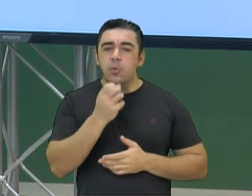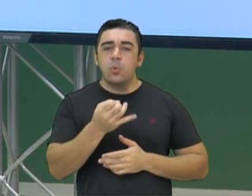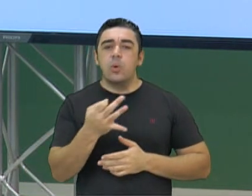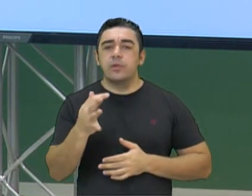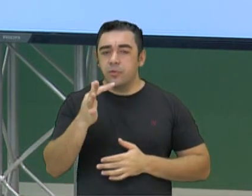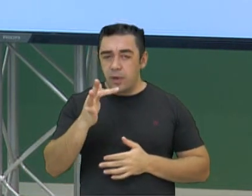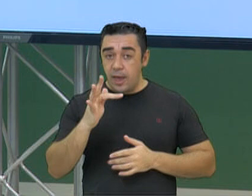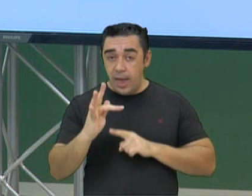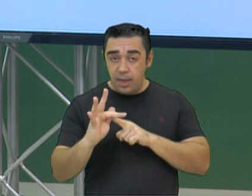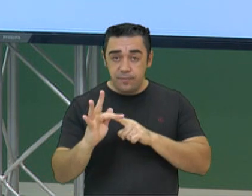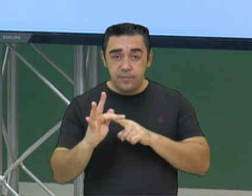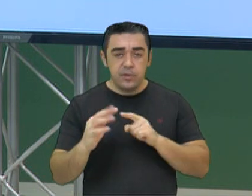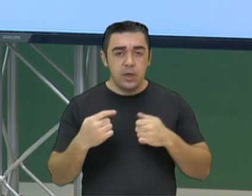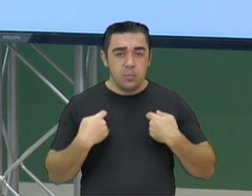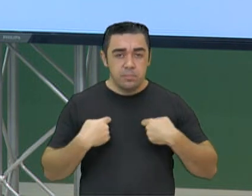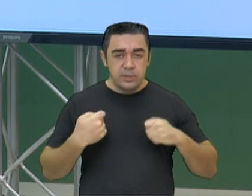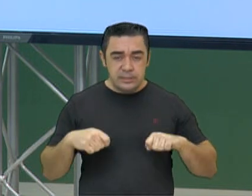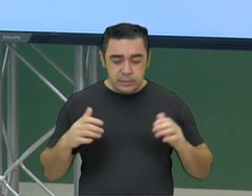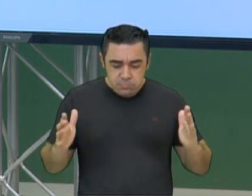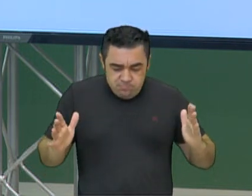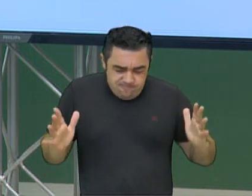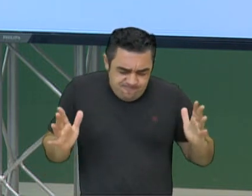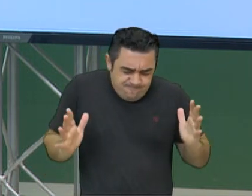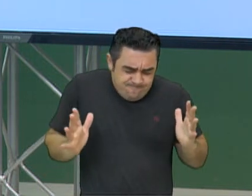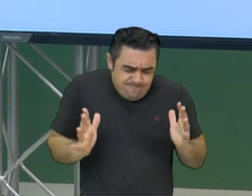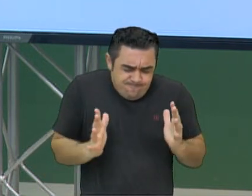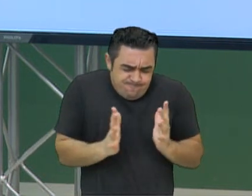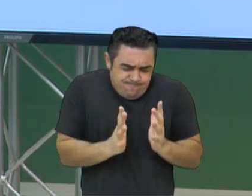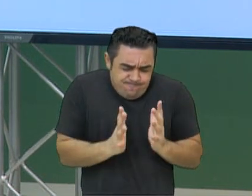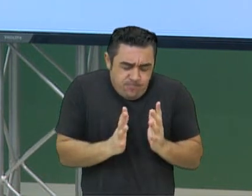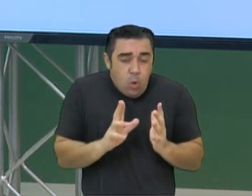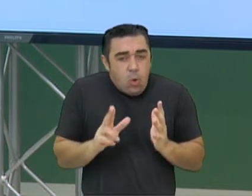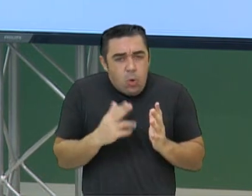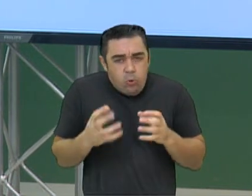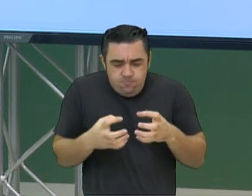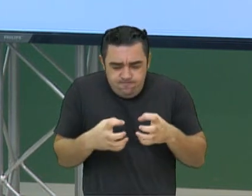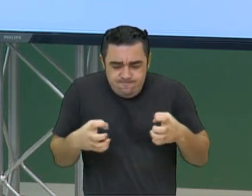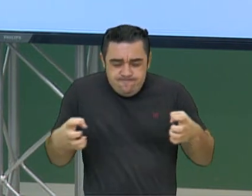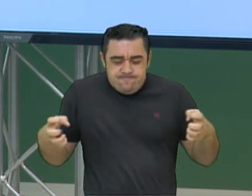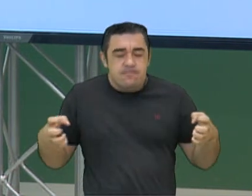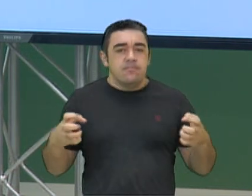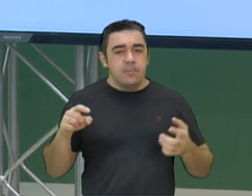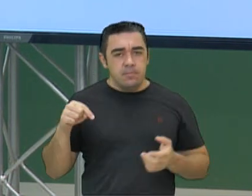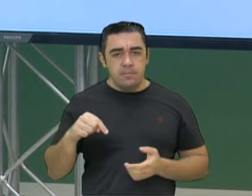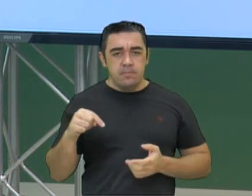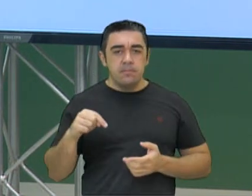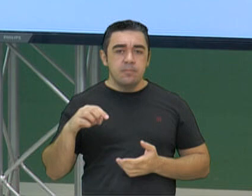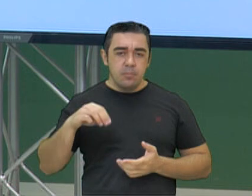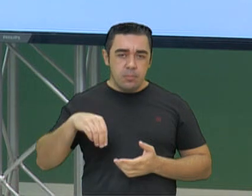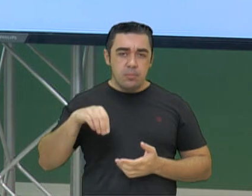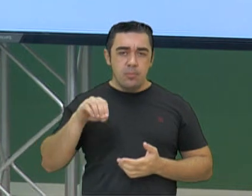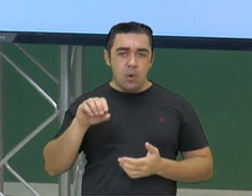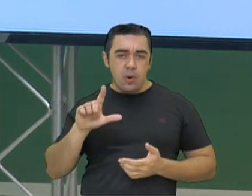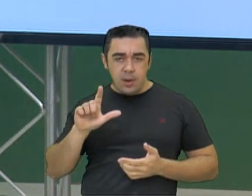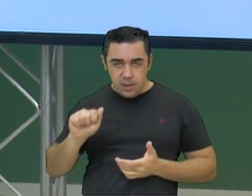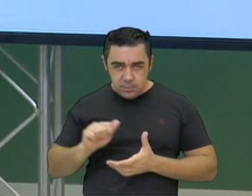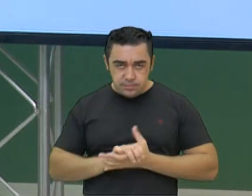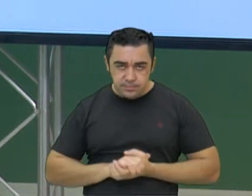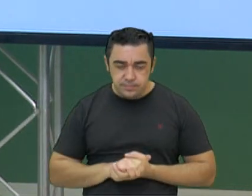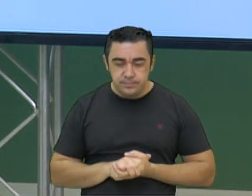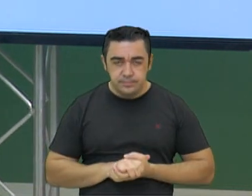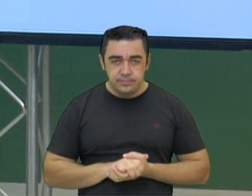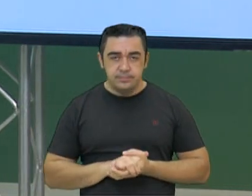eu preciso para poder deformar aquele corpo ali, no caso, a mola. Beleza?